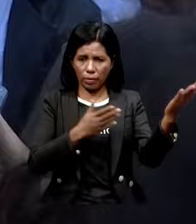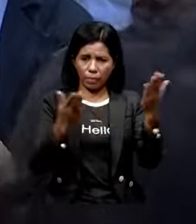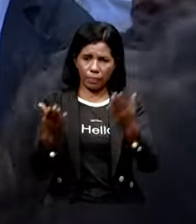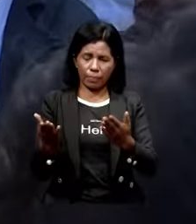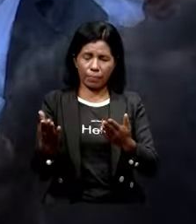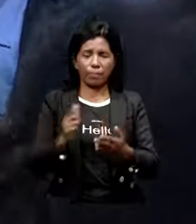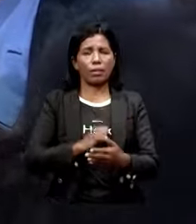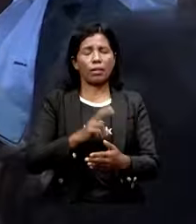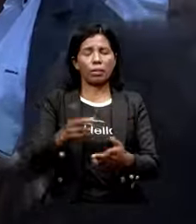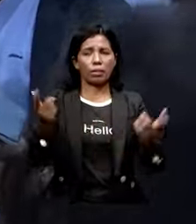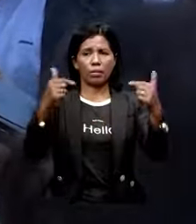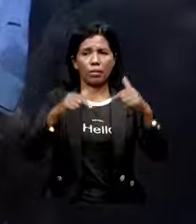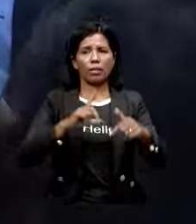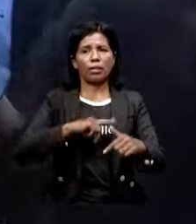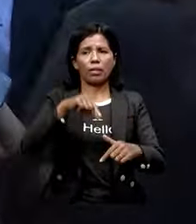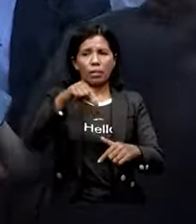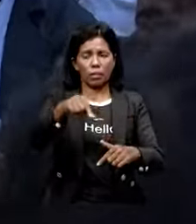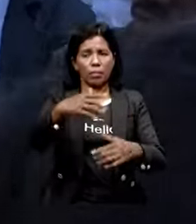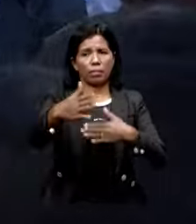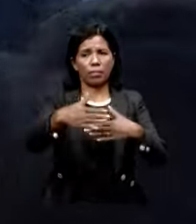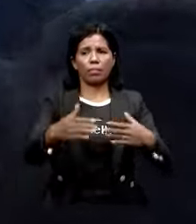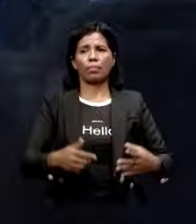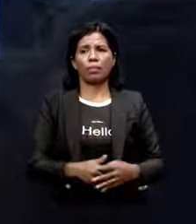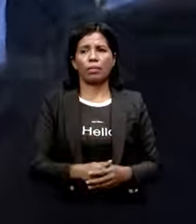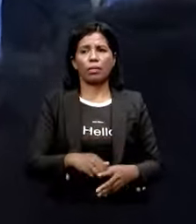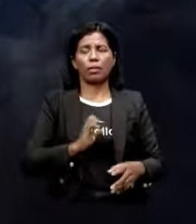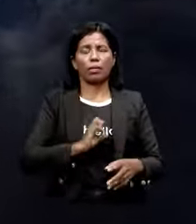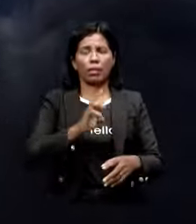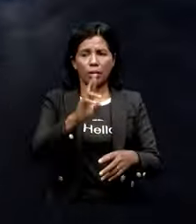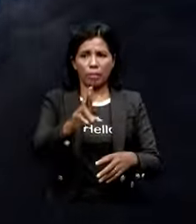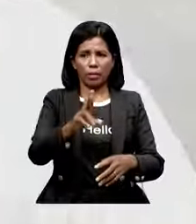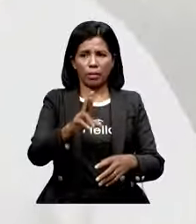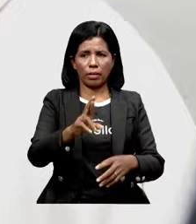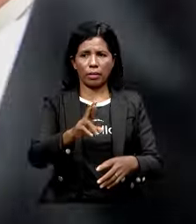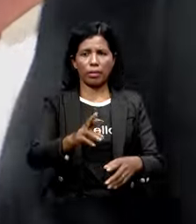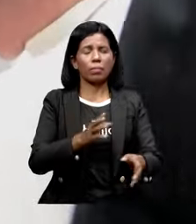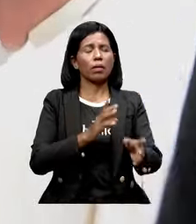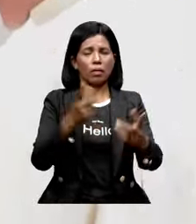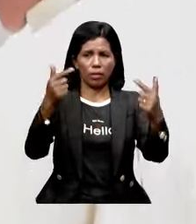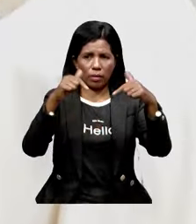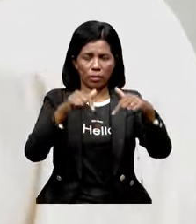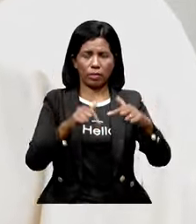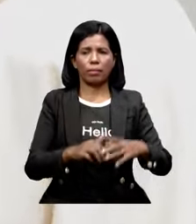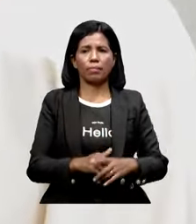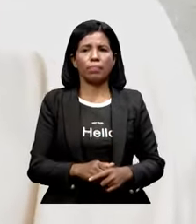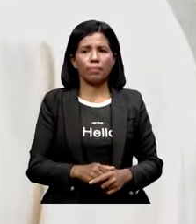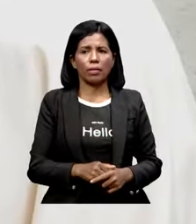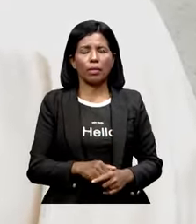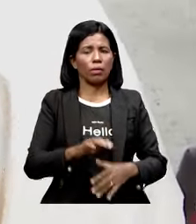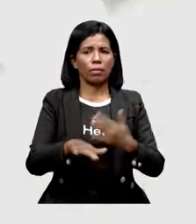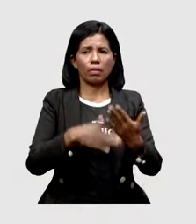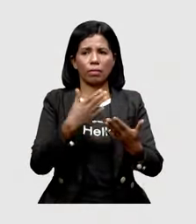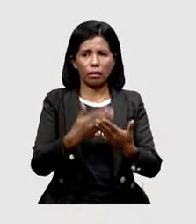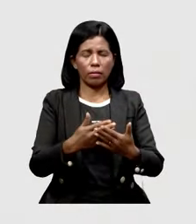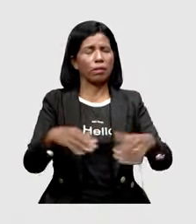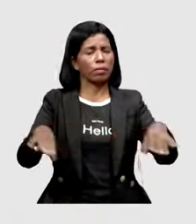Mastu, de que sabe como vice. Hermela como mais lóscaras, nem é, nem outro,